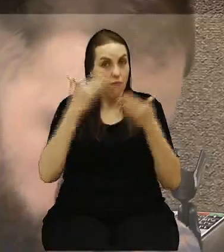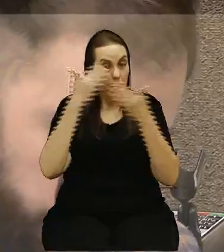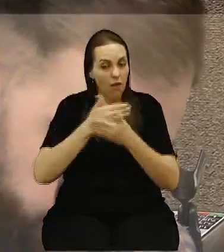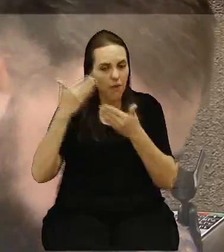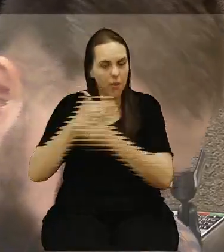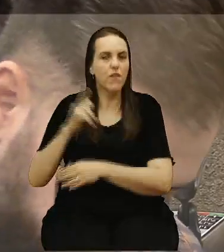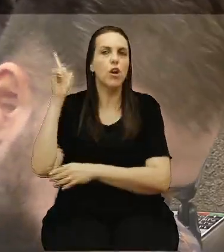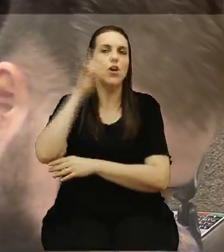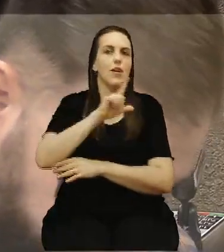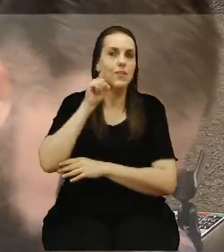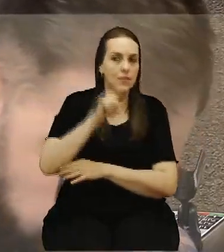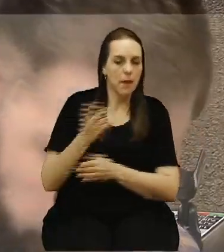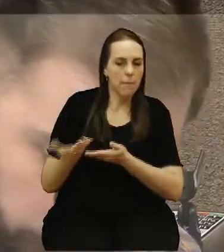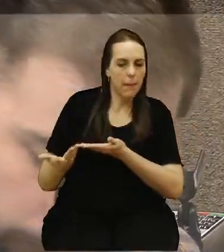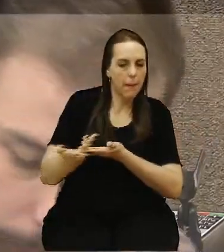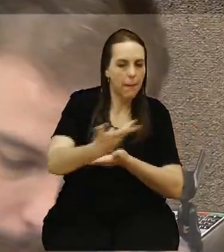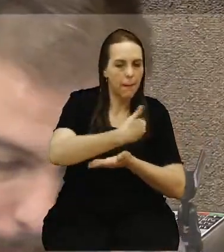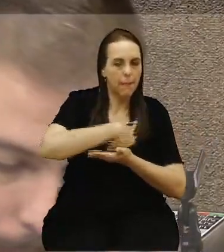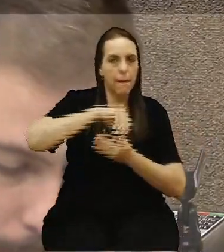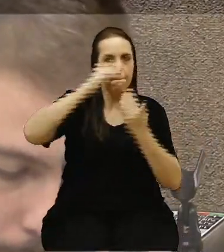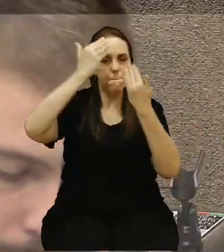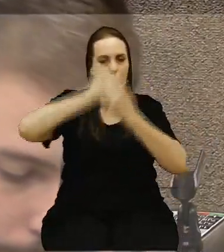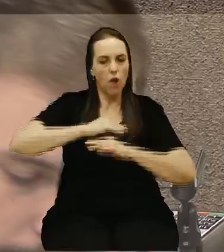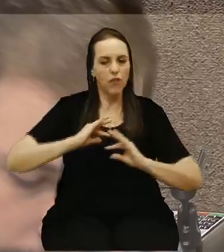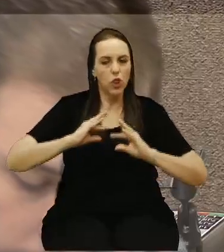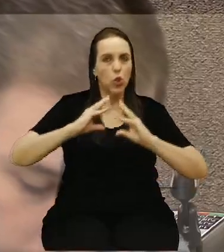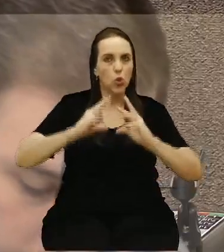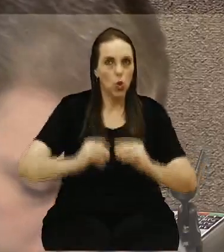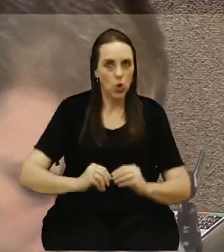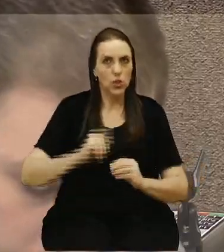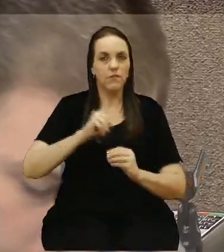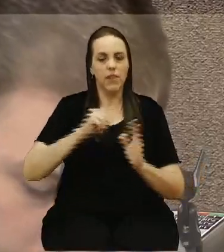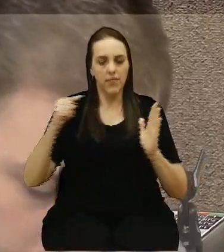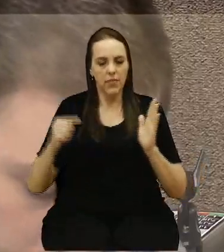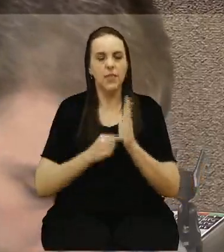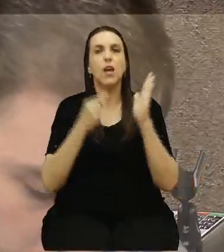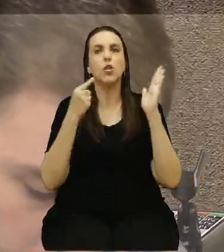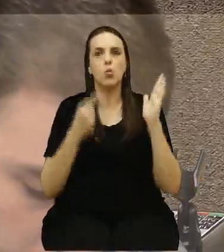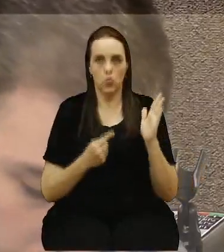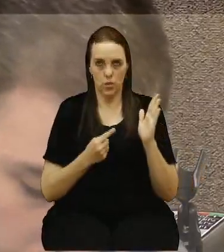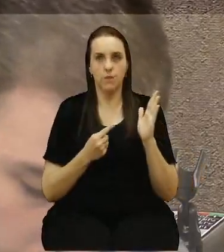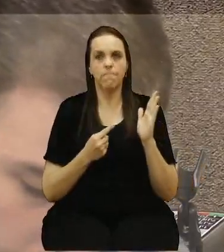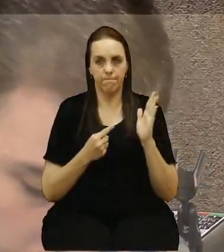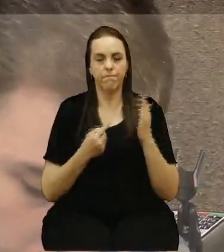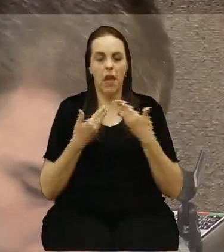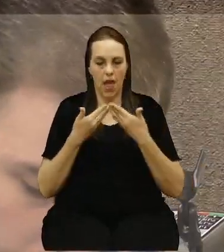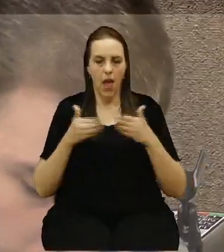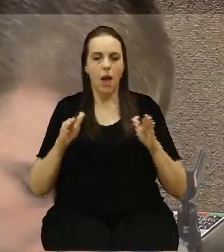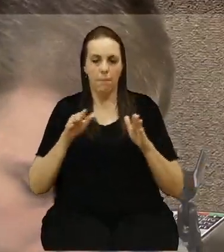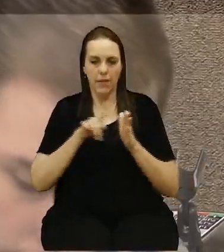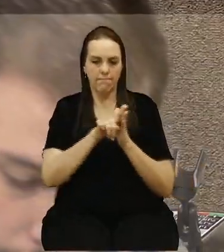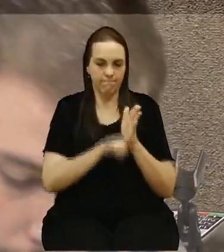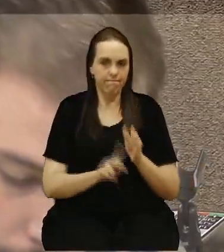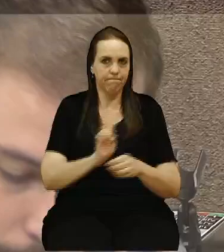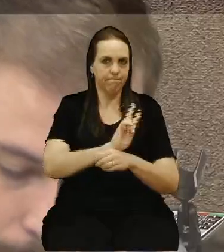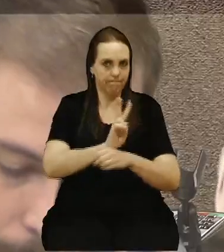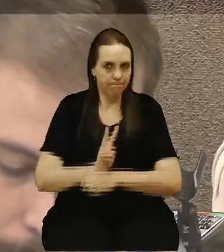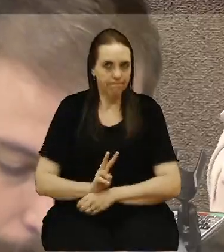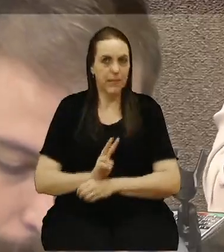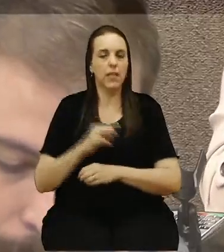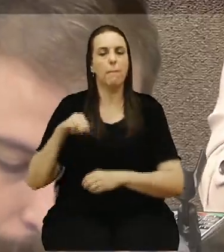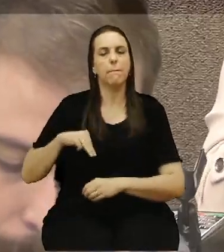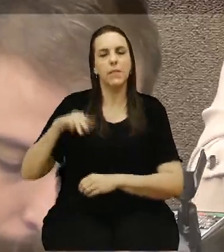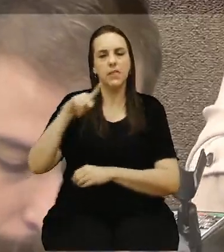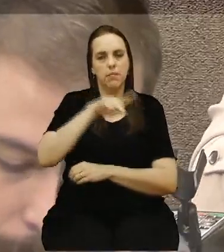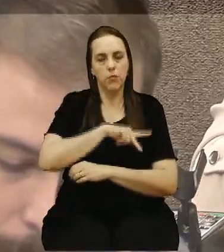provas. Assim que a senhora teve as provas, fez a denúncia, não só para abrirem uma sindicância, mas também no Ministério